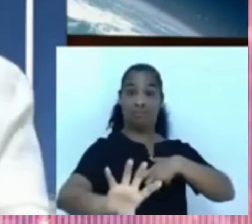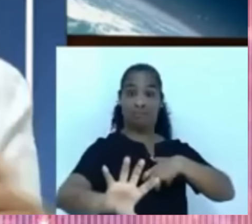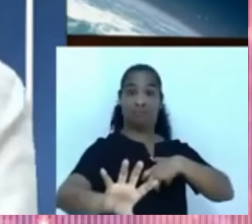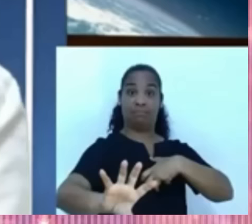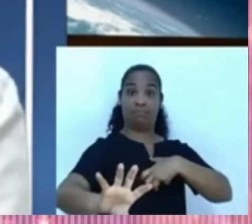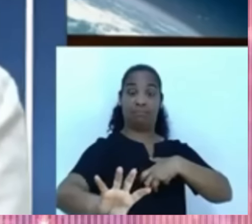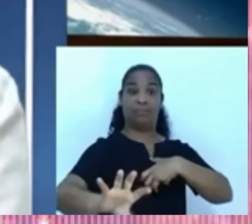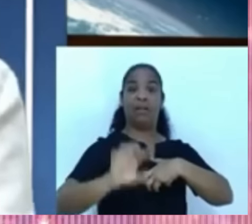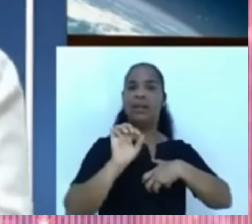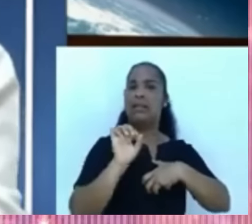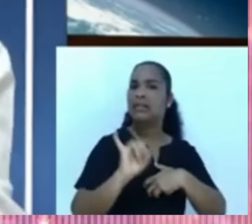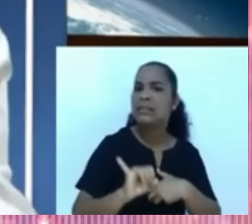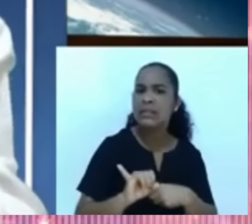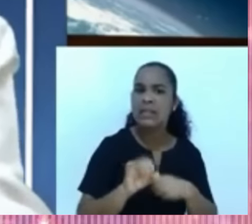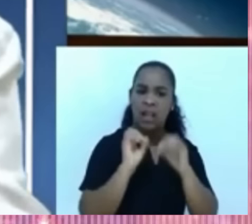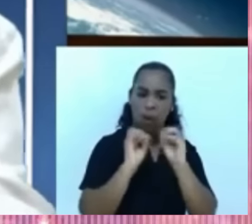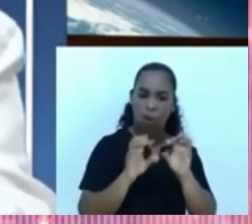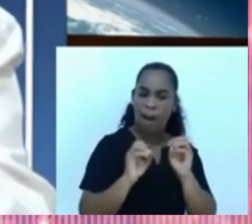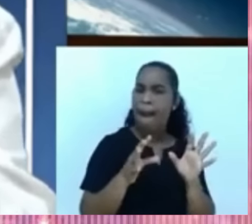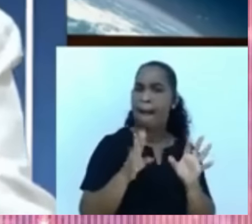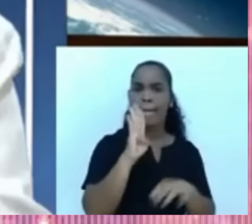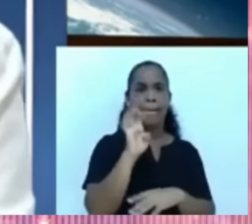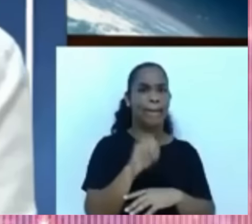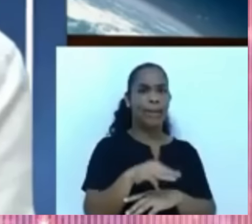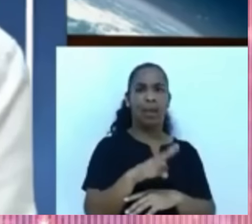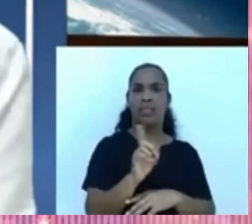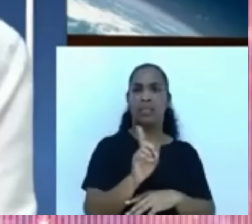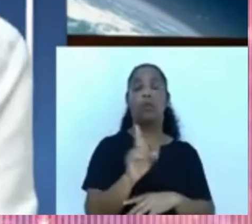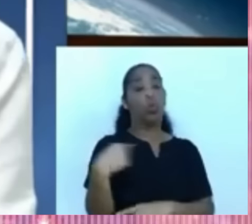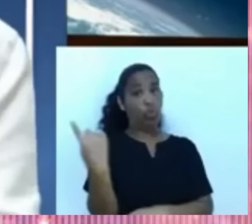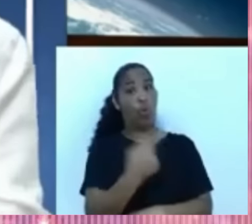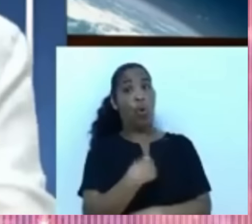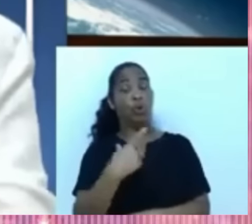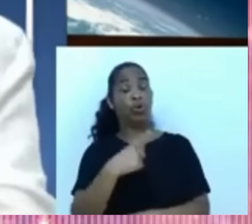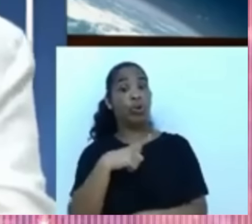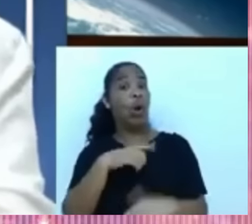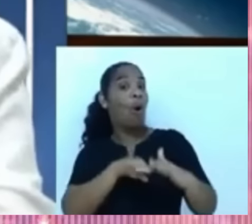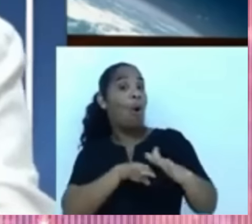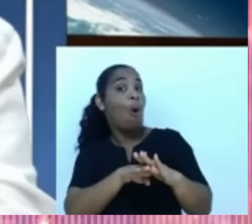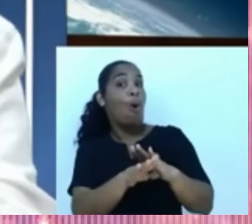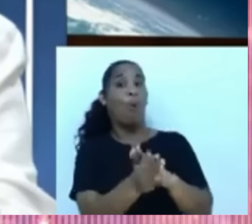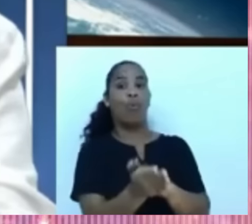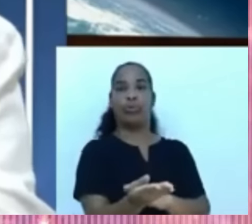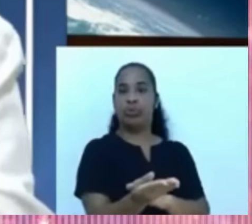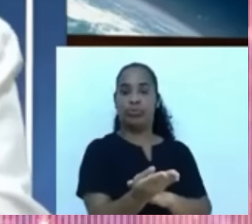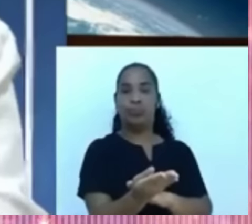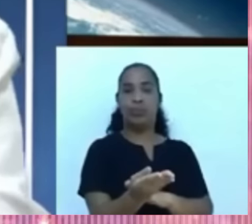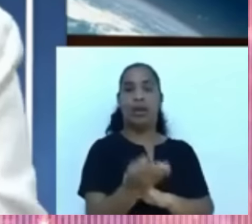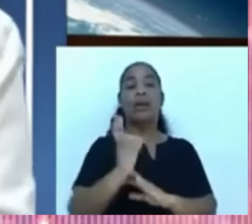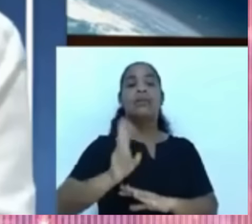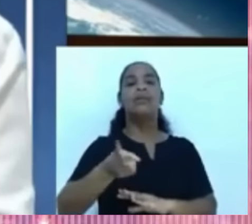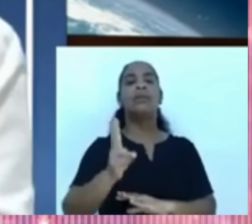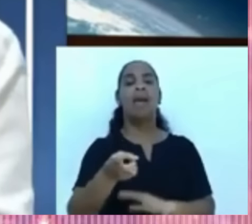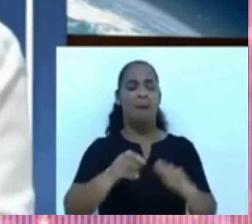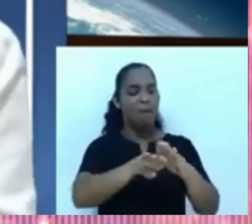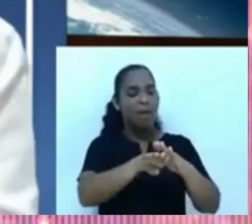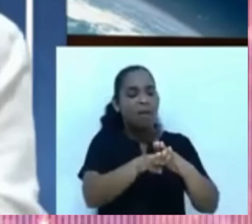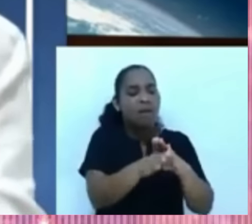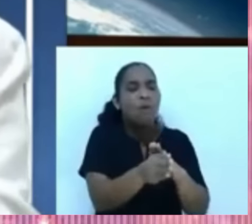mal educado porque todos nós temos hábitos e aqueles hábitos que se esculpem em